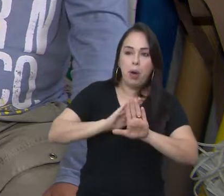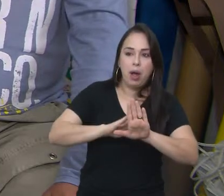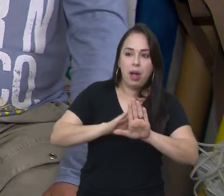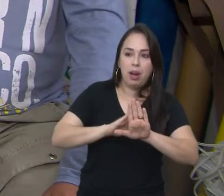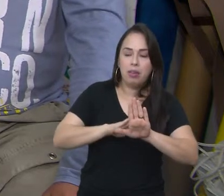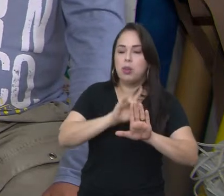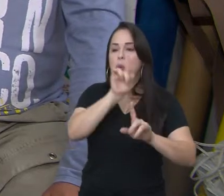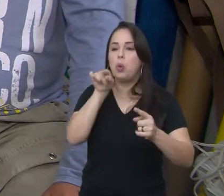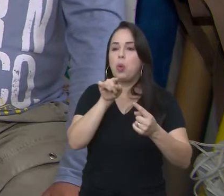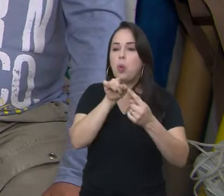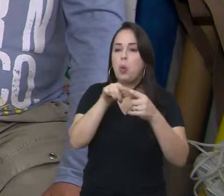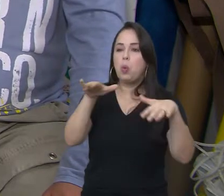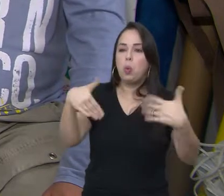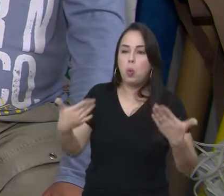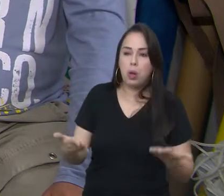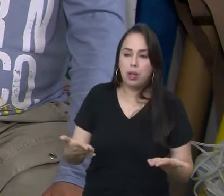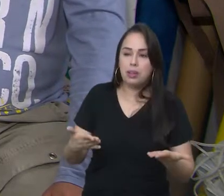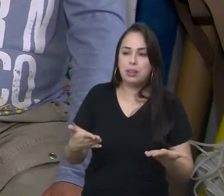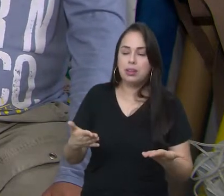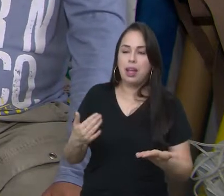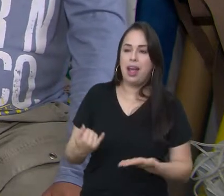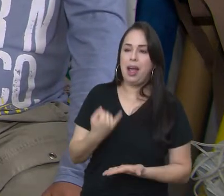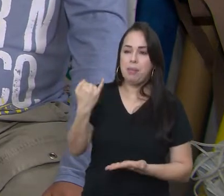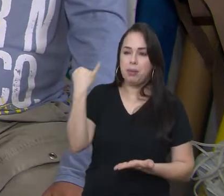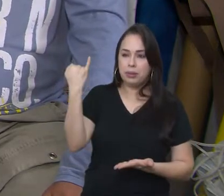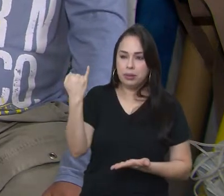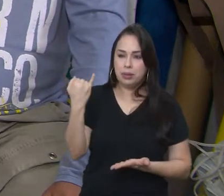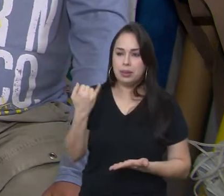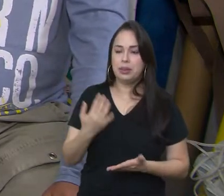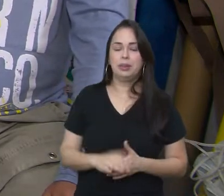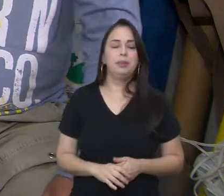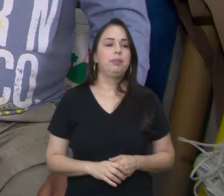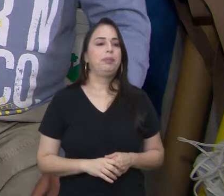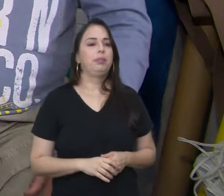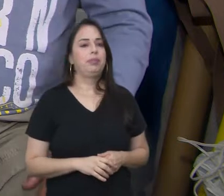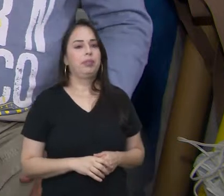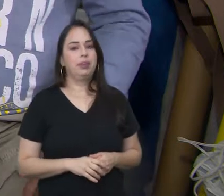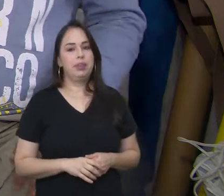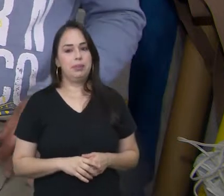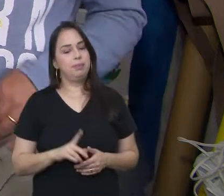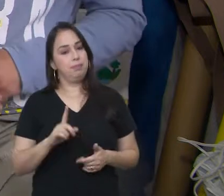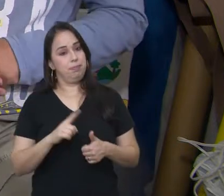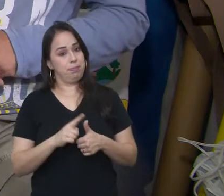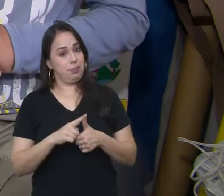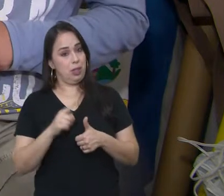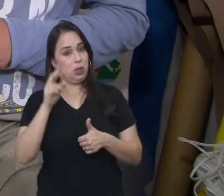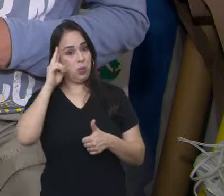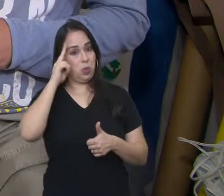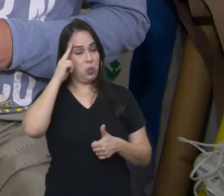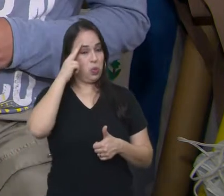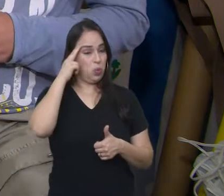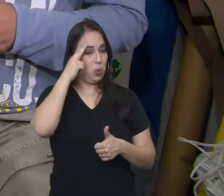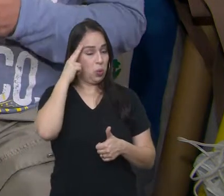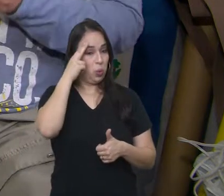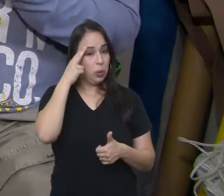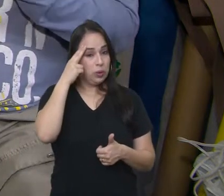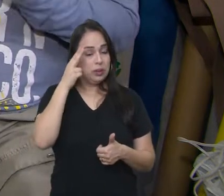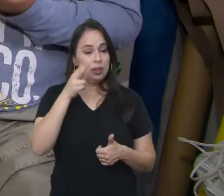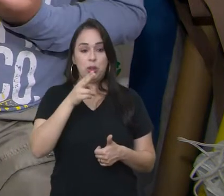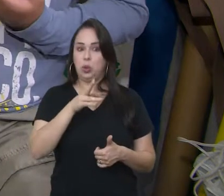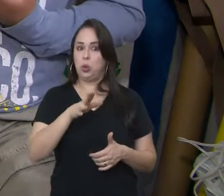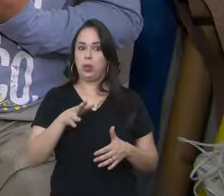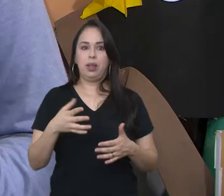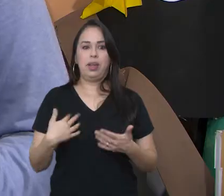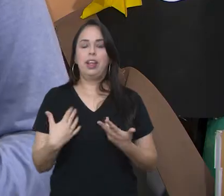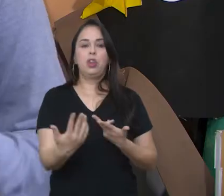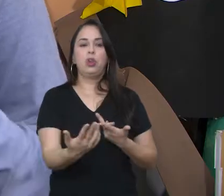né, transmitir valores, isso é muito importante, né, para a criança. Então, sonhos, primeiramente eu trago porque toda criança